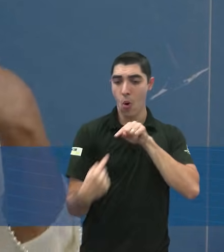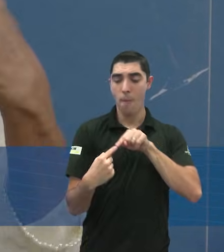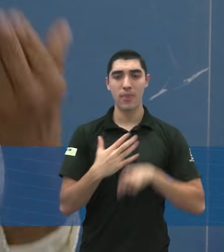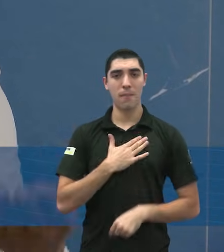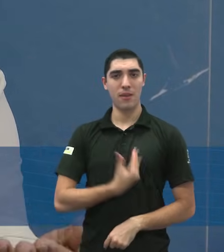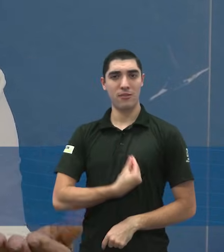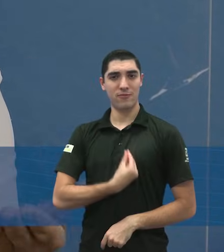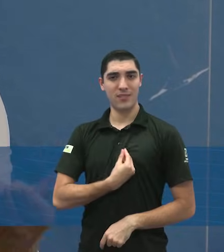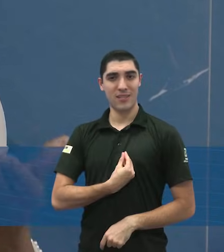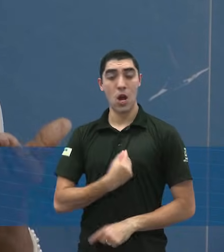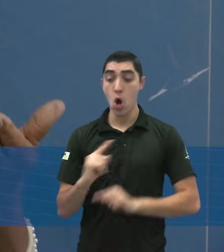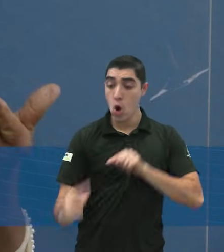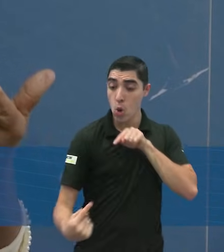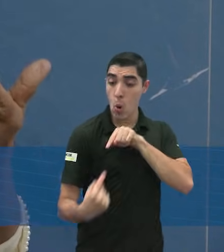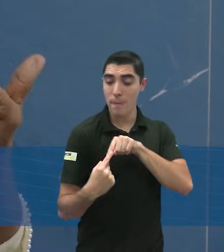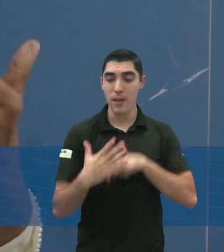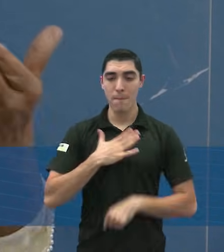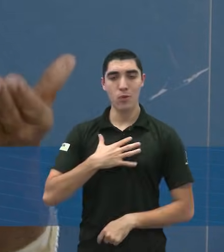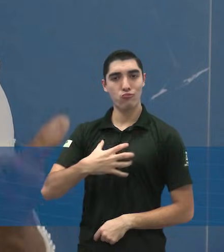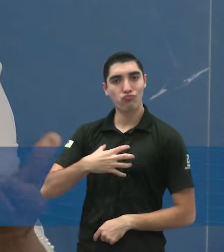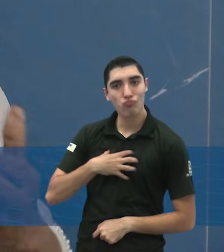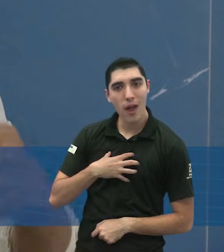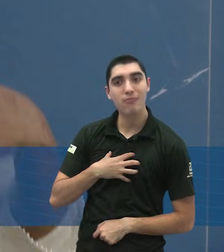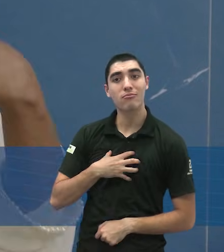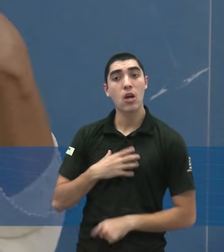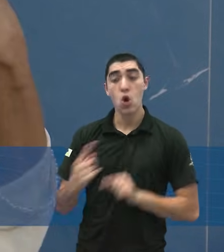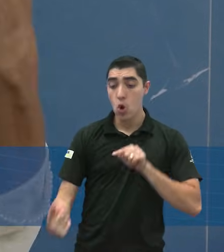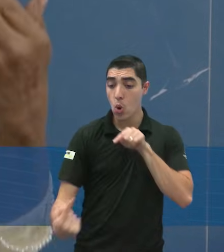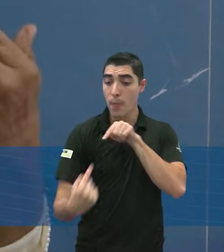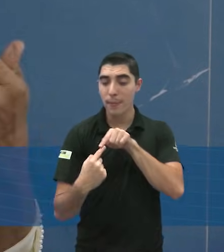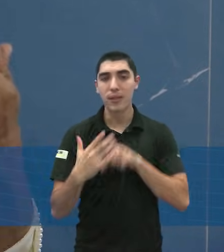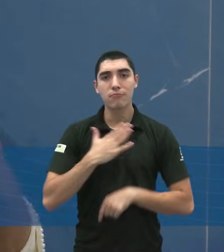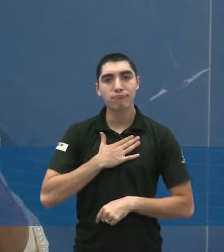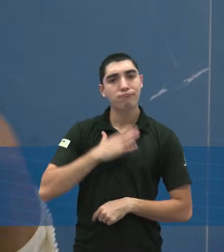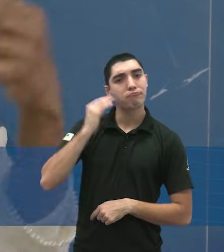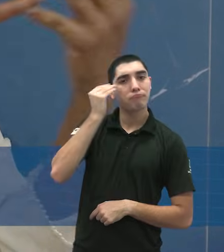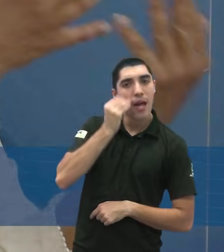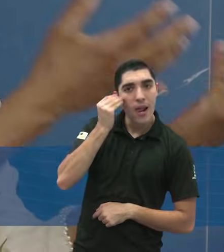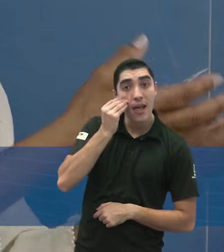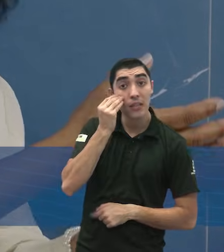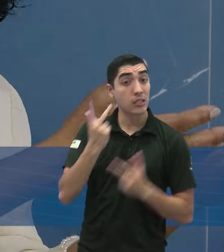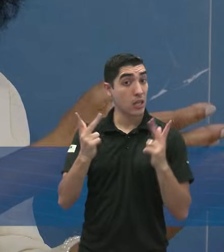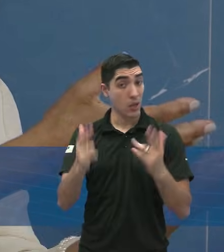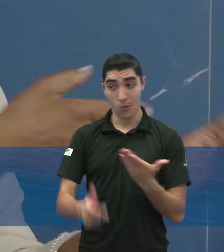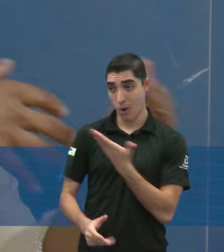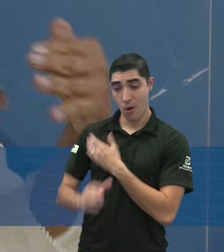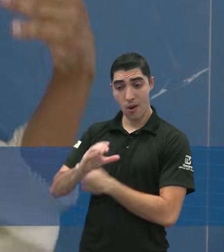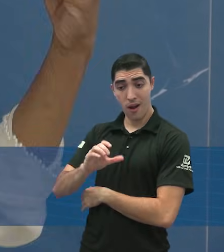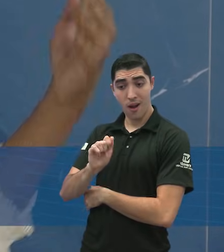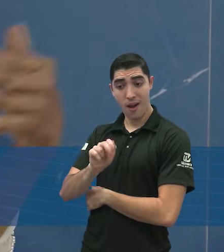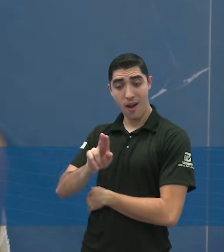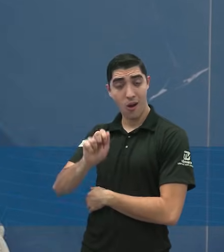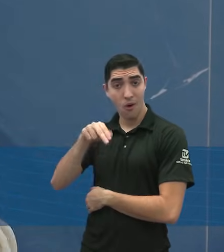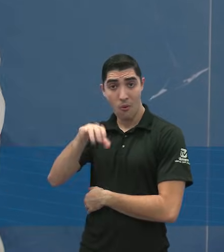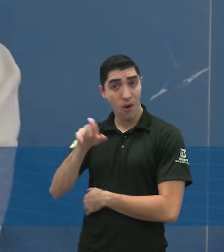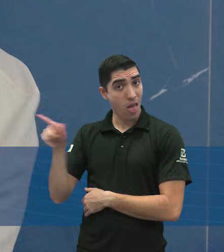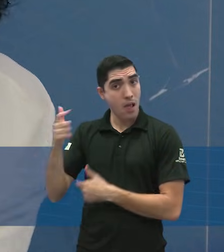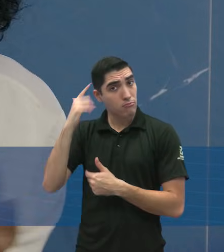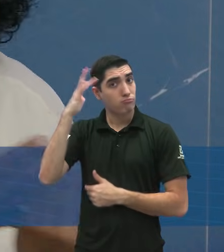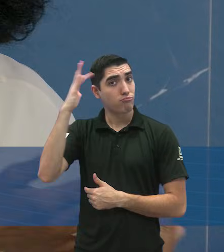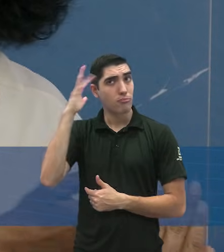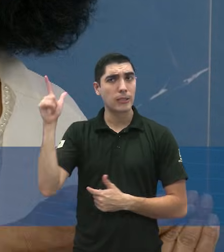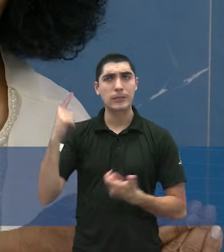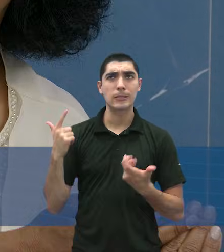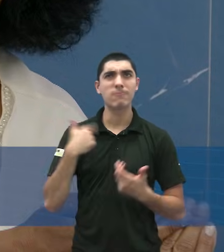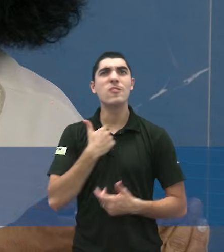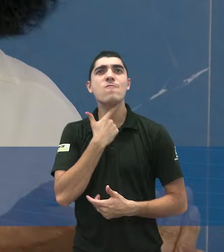eu me veja dentro do que eu estou estudando, no que eu estou me formando. Como a Cauane também colocou, ela tinha uma motivação para